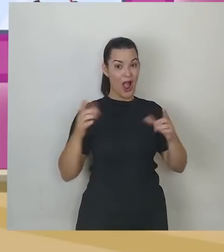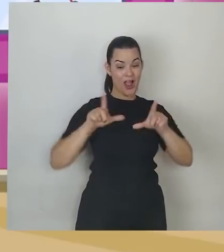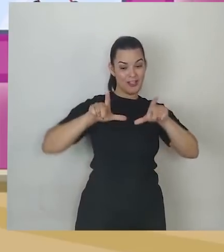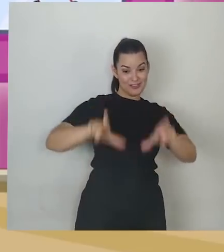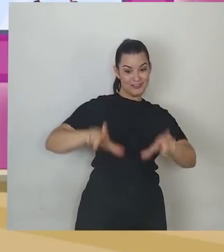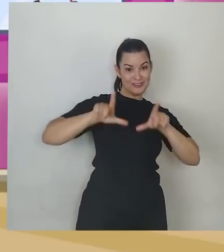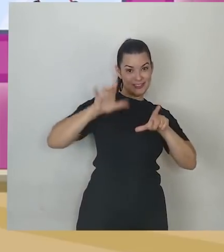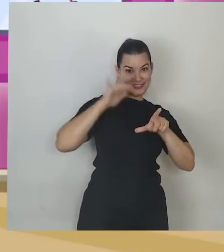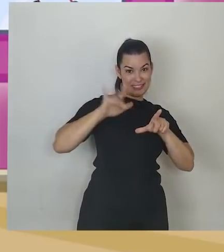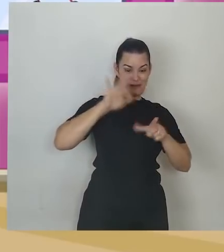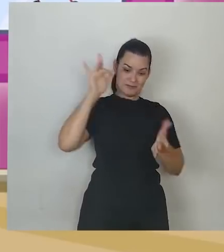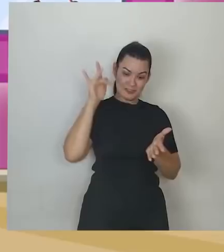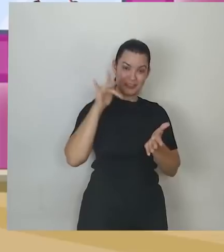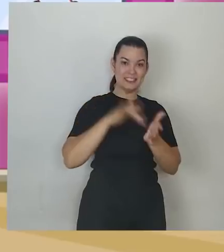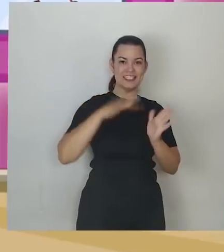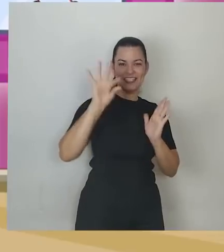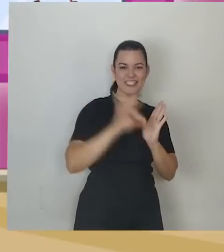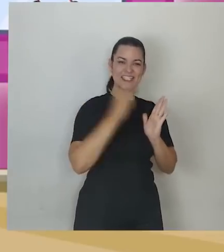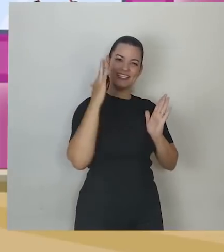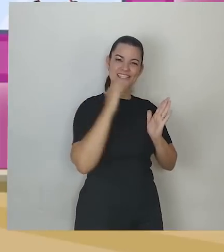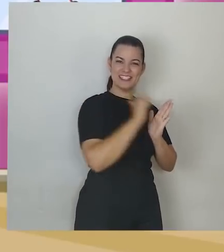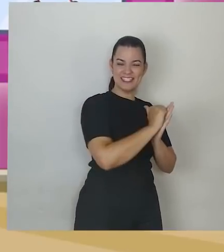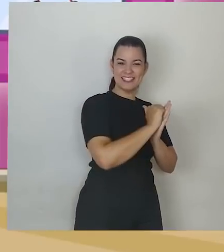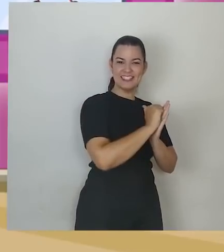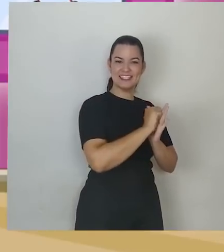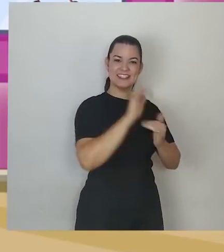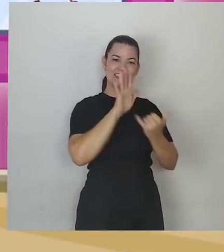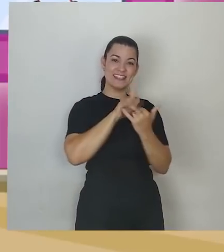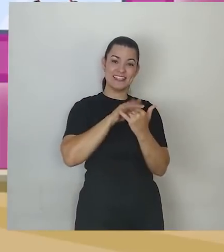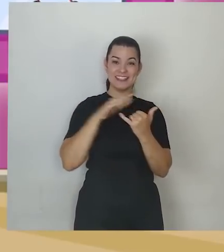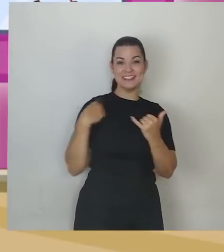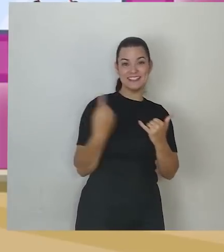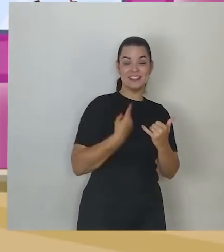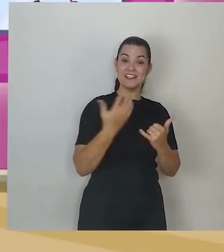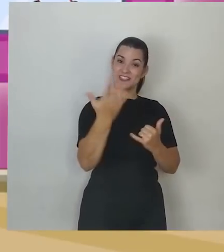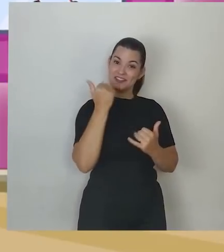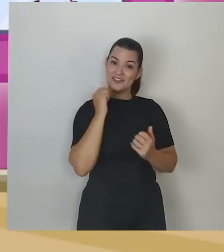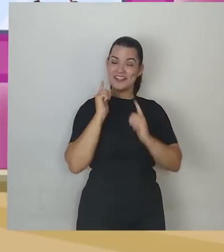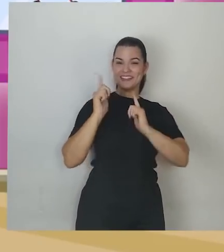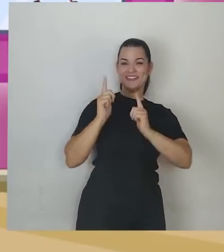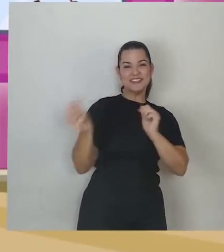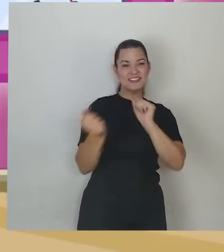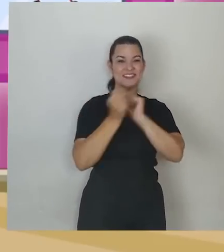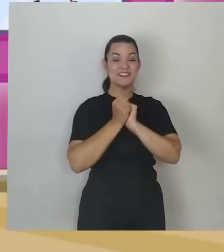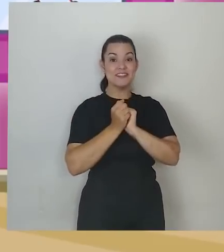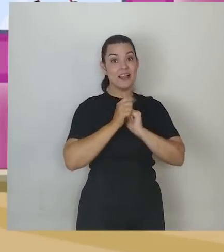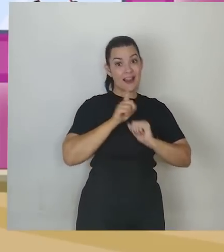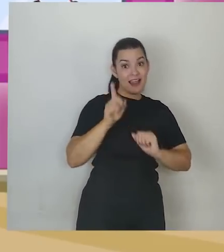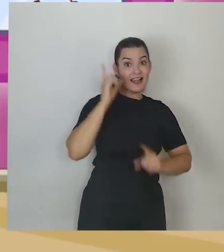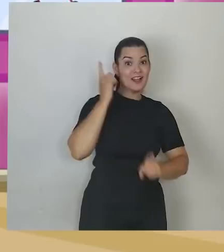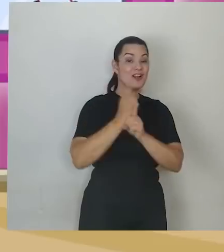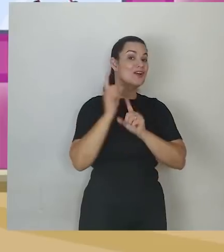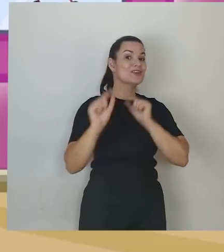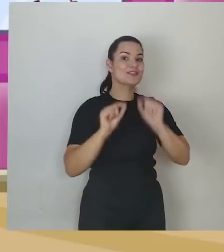Clique no tablet para se inscrever em nosso canal e venha se divertir com a gente. Lá você vai encontrar